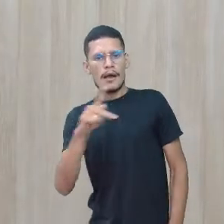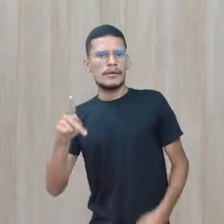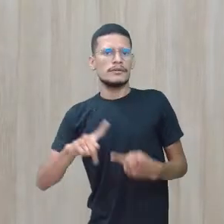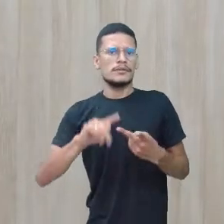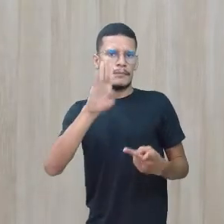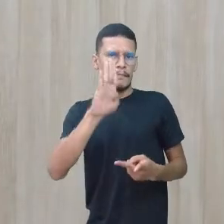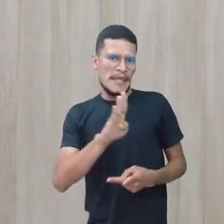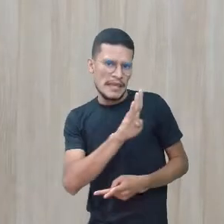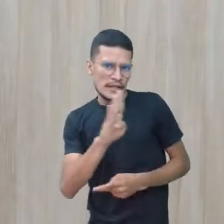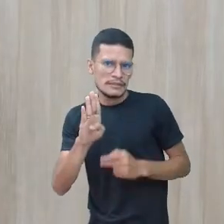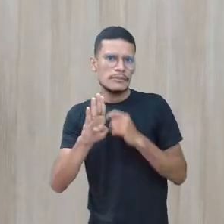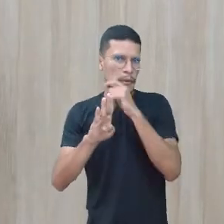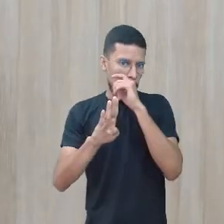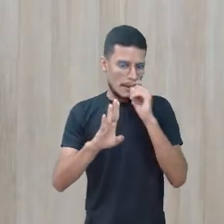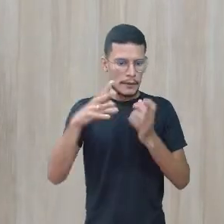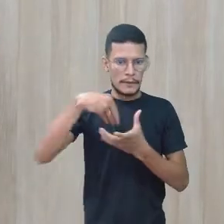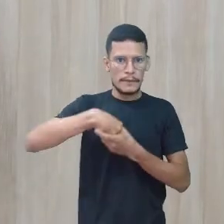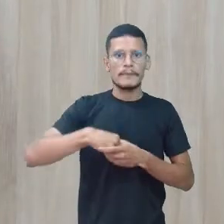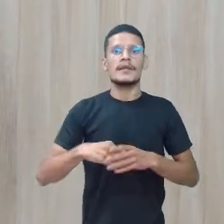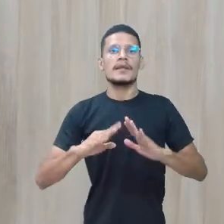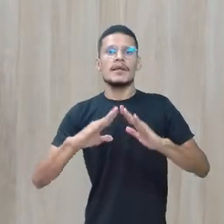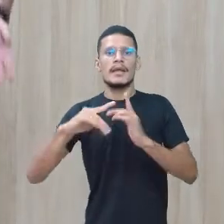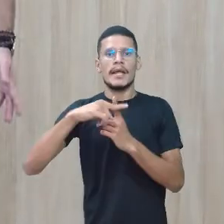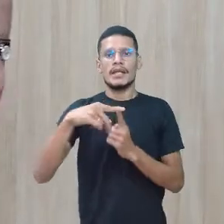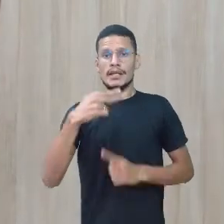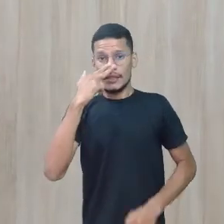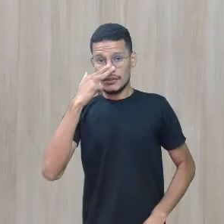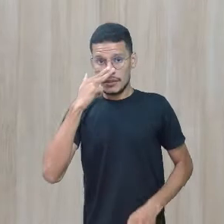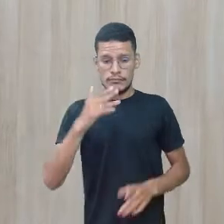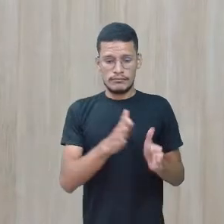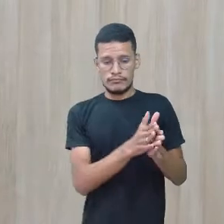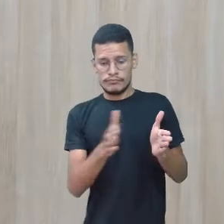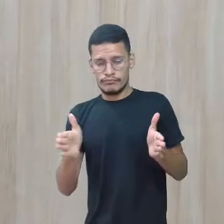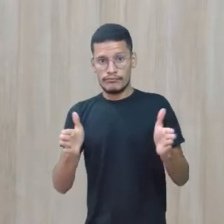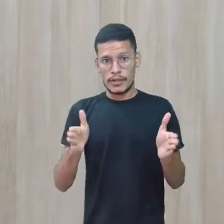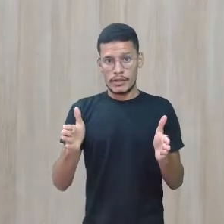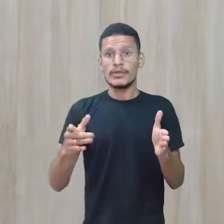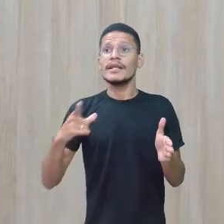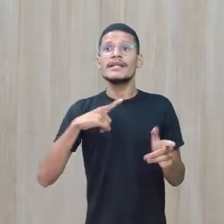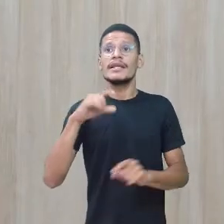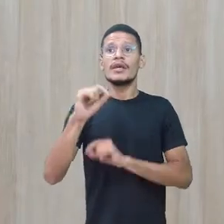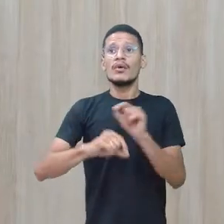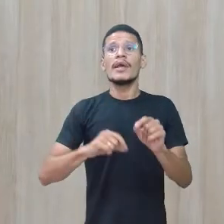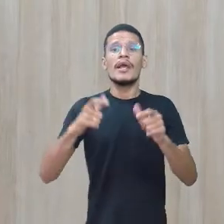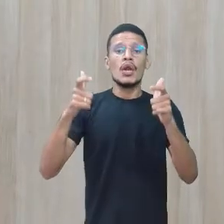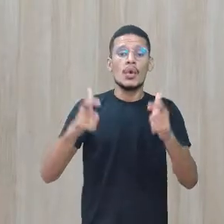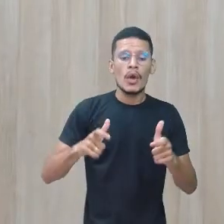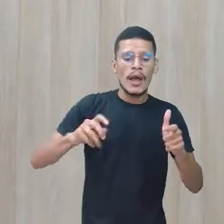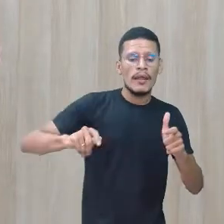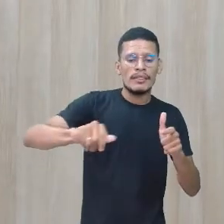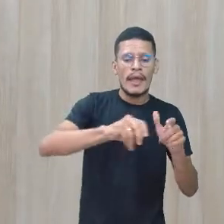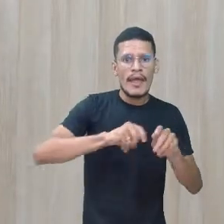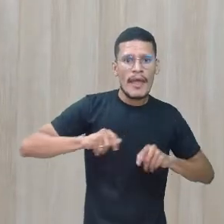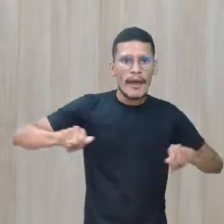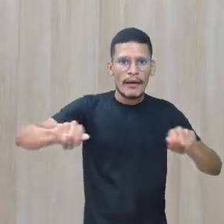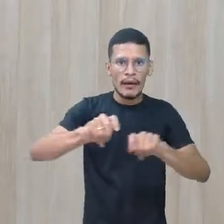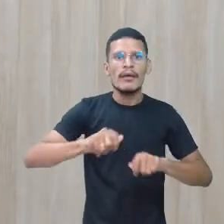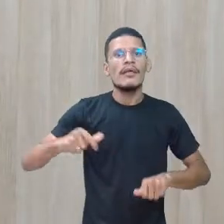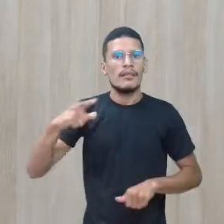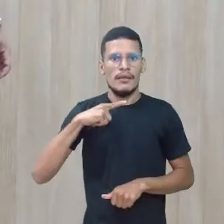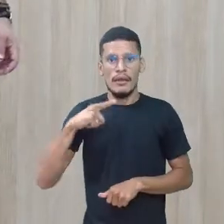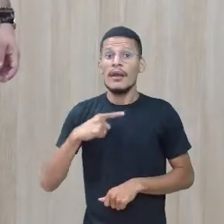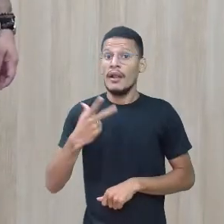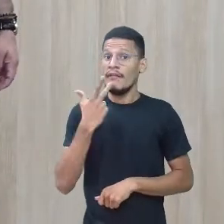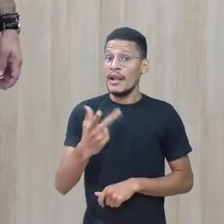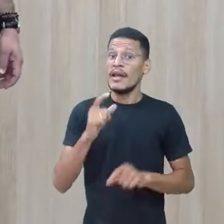né, da igreja cristã naquele período, eles tinham não somente terra, lembram que eu disse para vocês que em